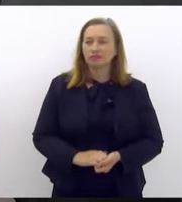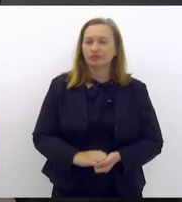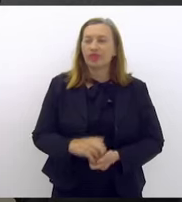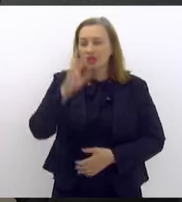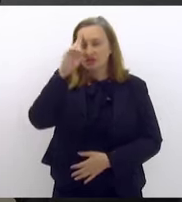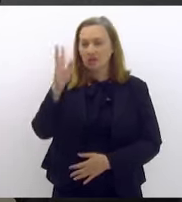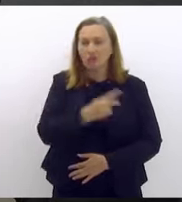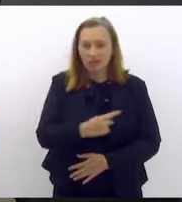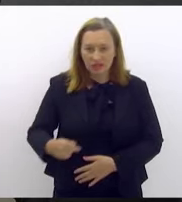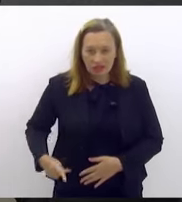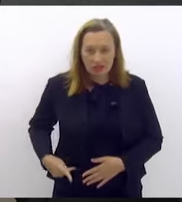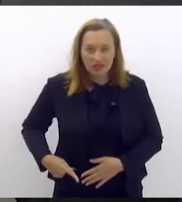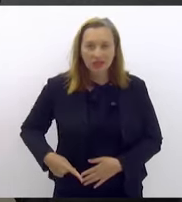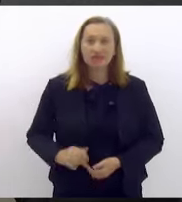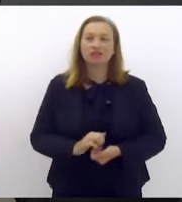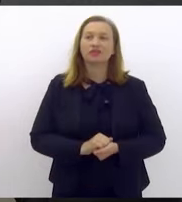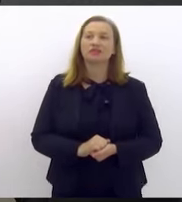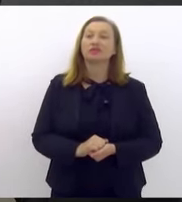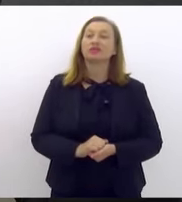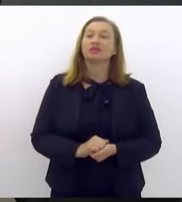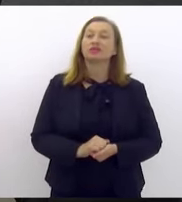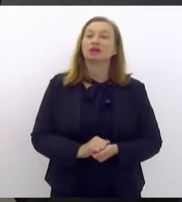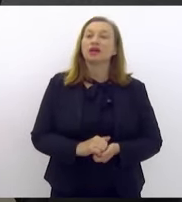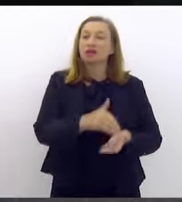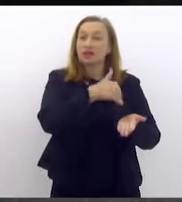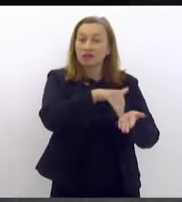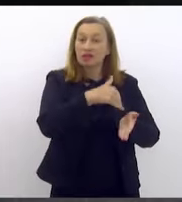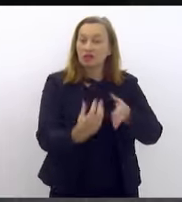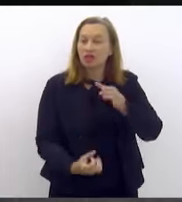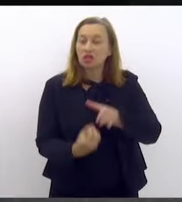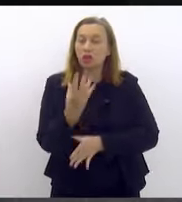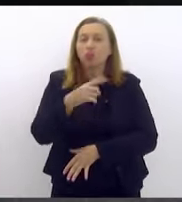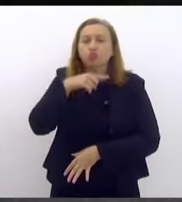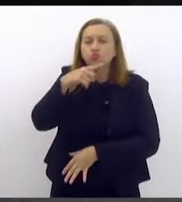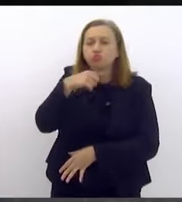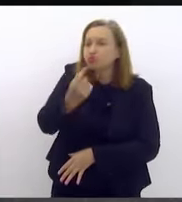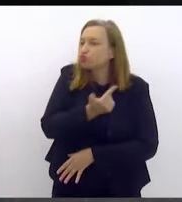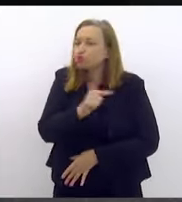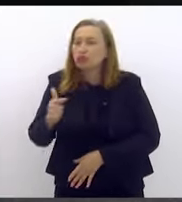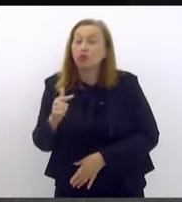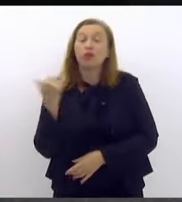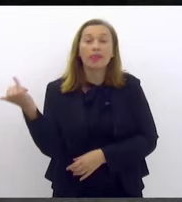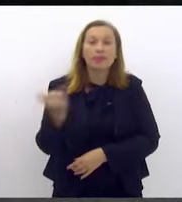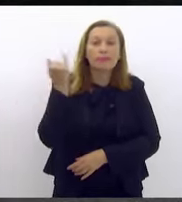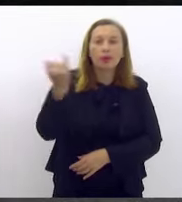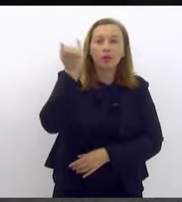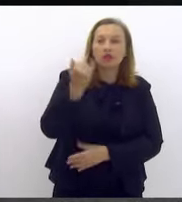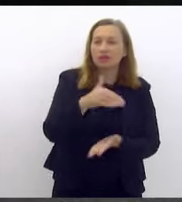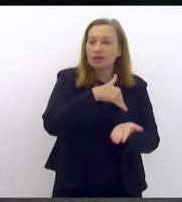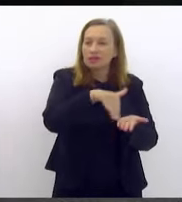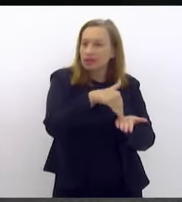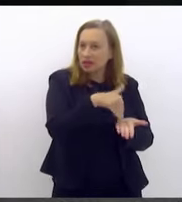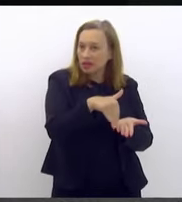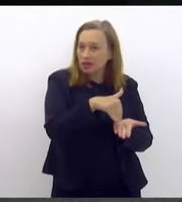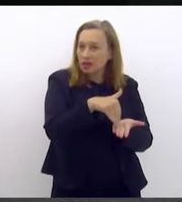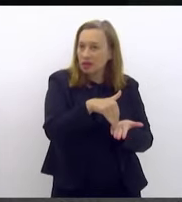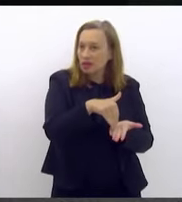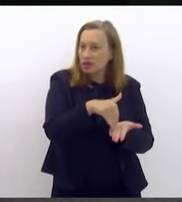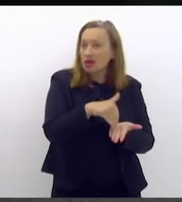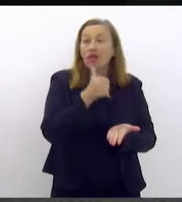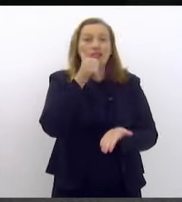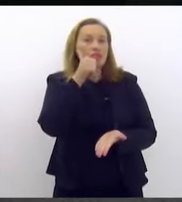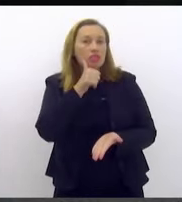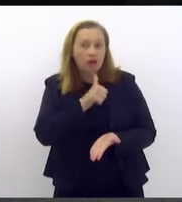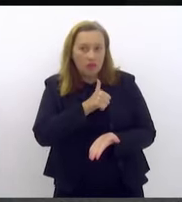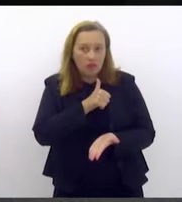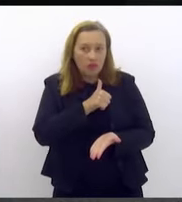Senhor presidente, dentre as secretarias criadas, eu não tenho dúvida da importância da Secretaria da